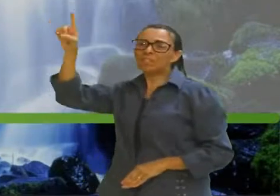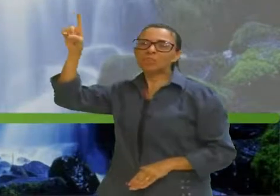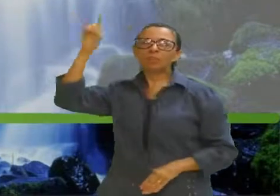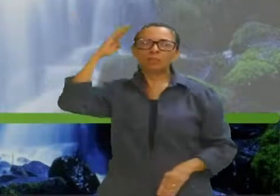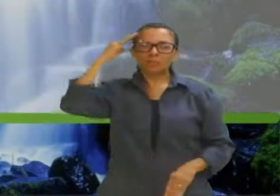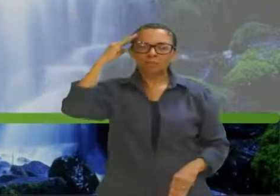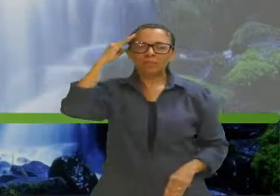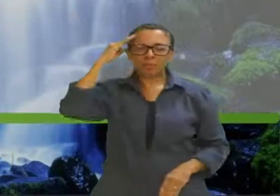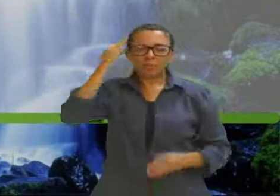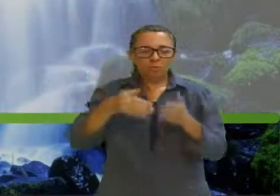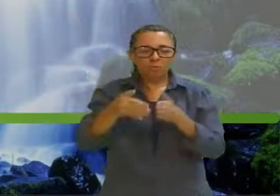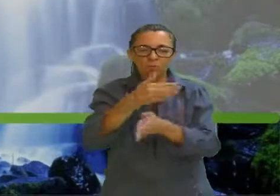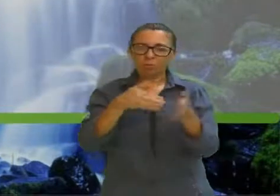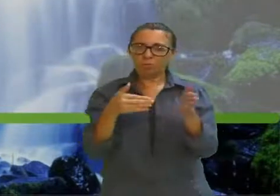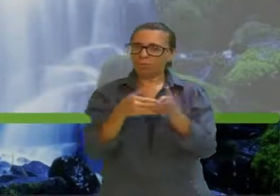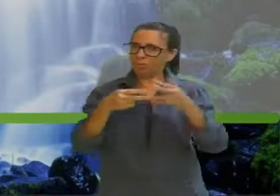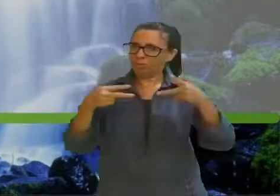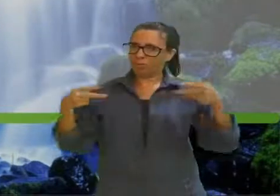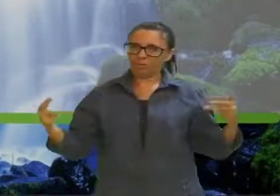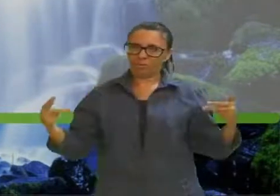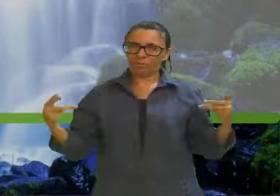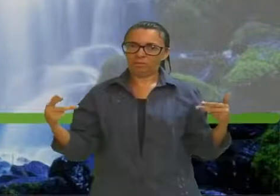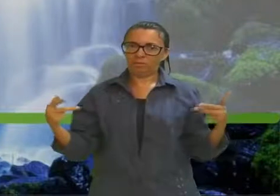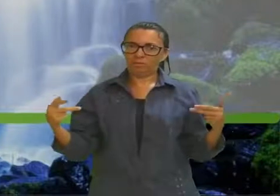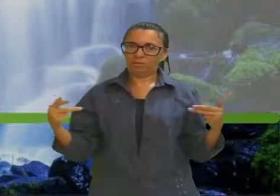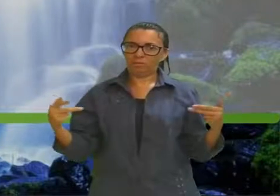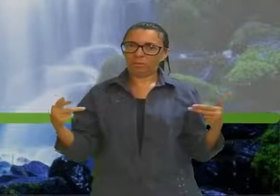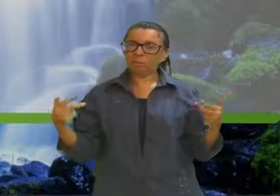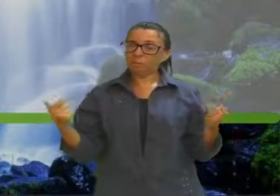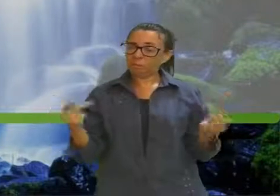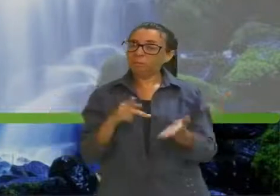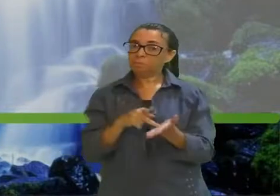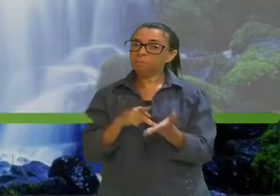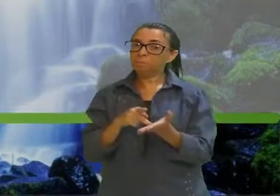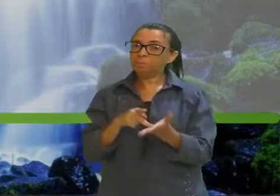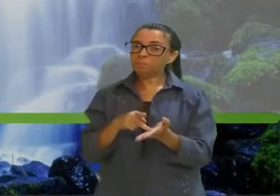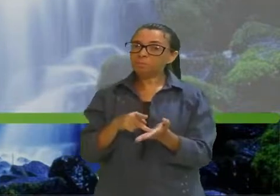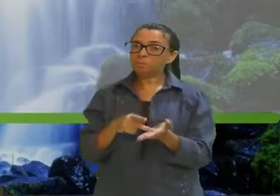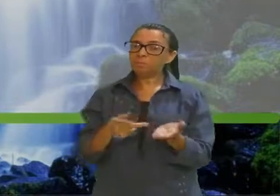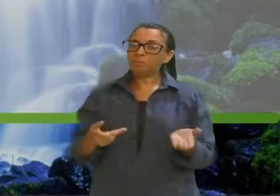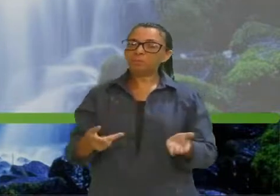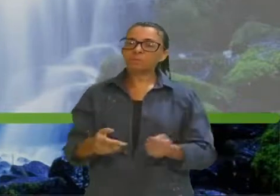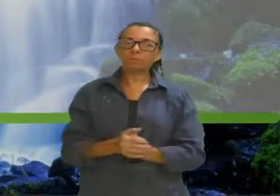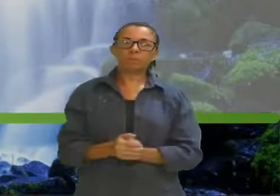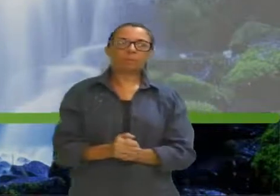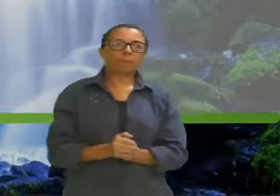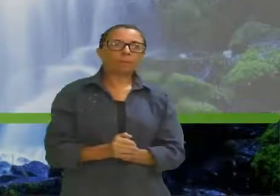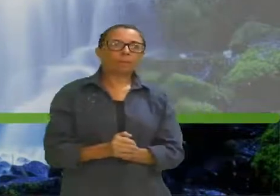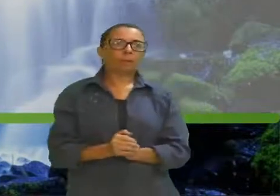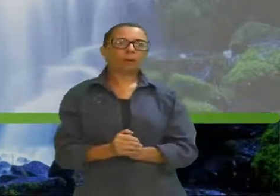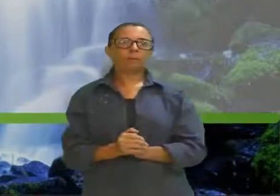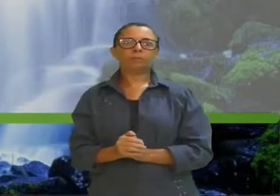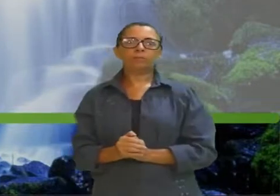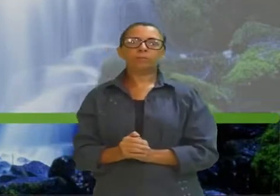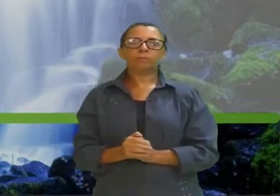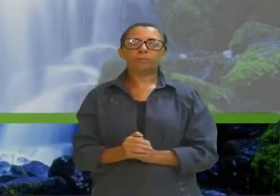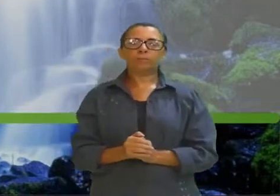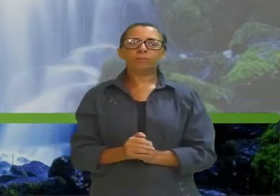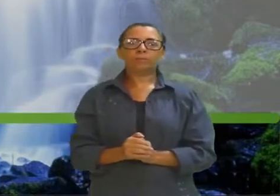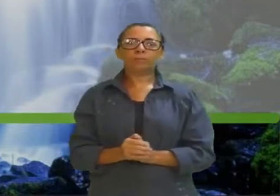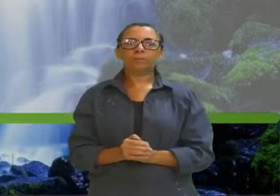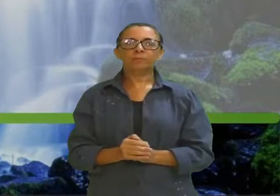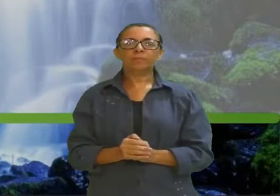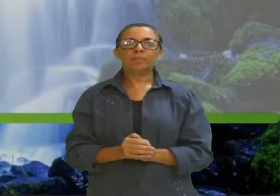para nos unirmos a Ele, né? Então, como Deus está no controle, todos os detalhes estão na